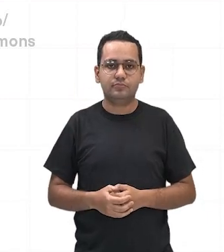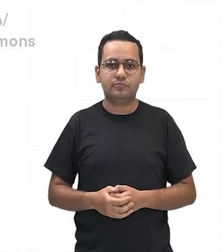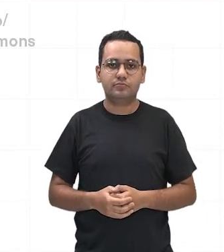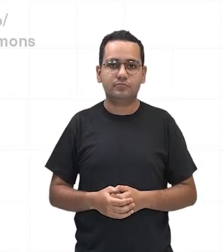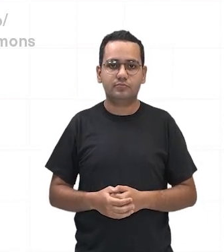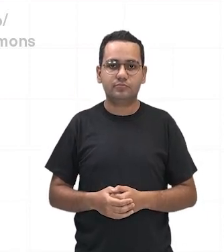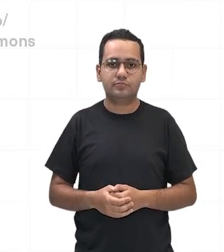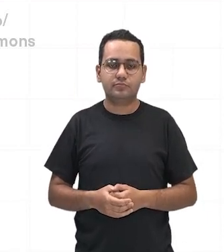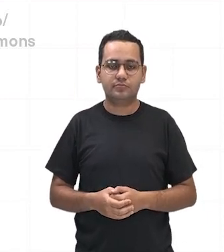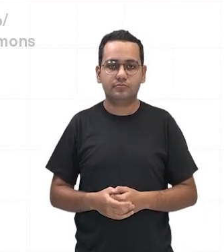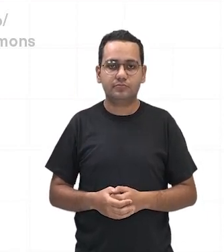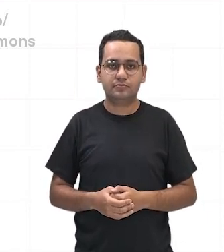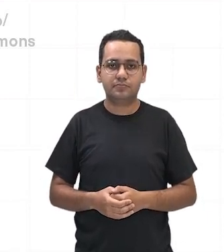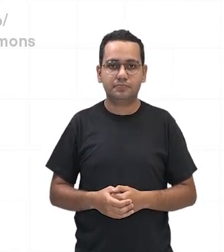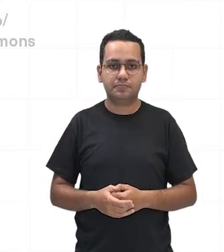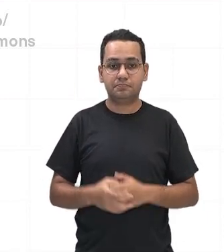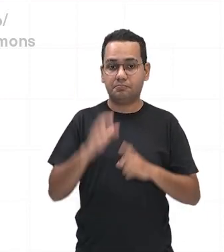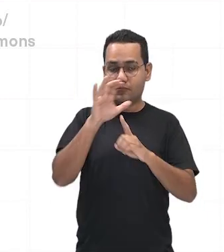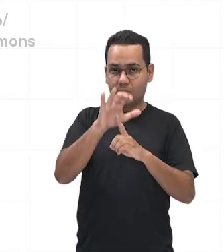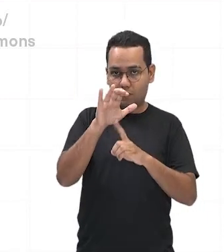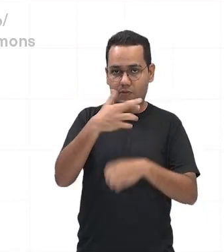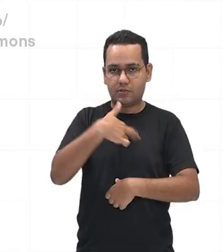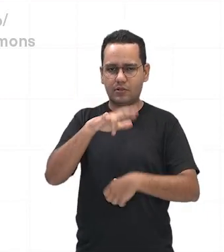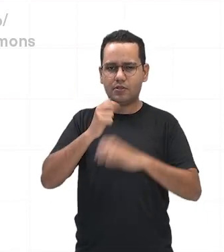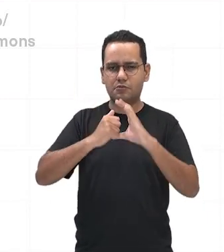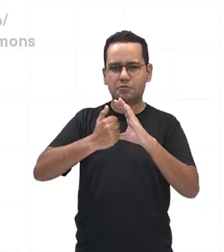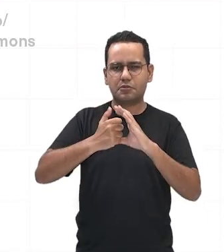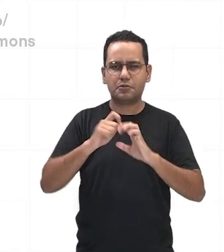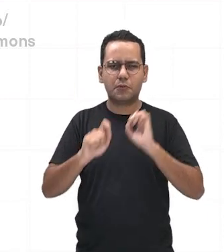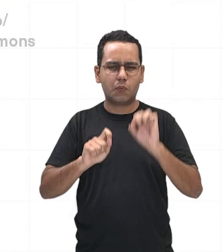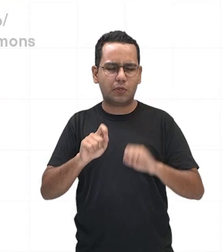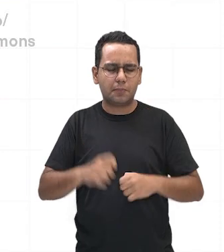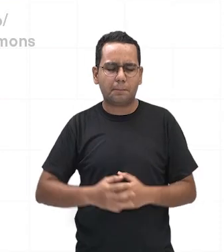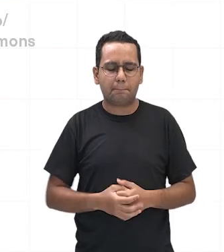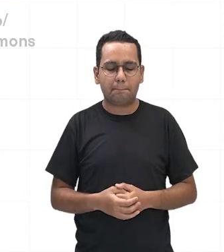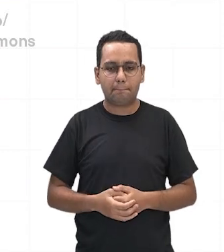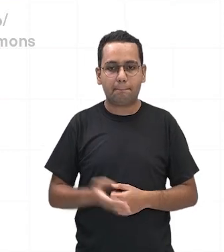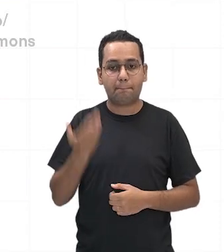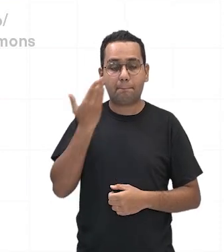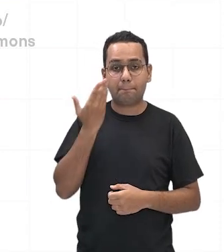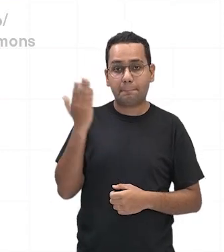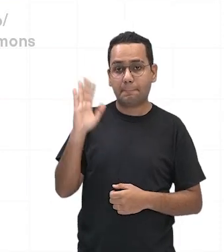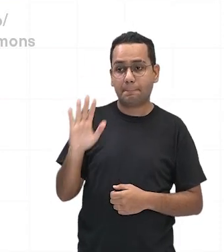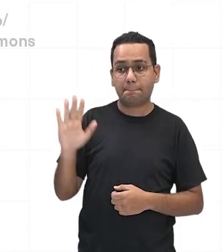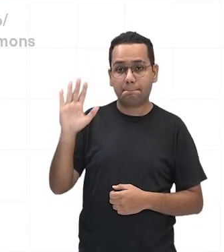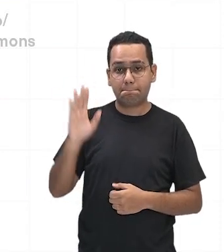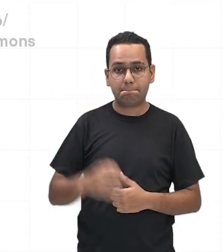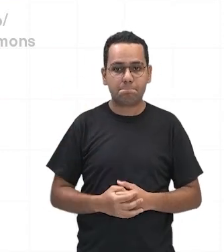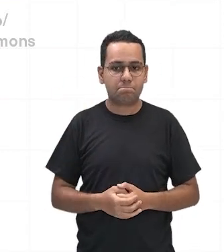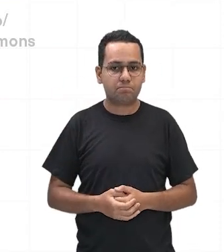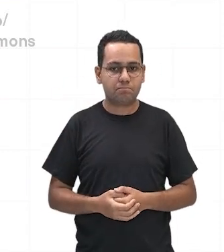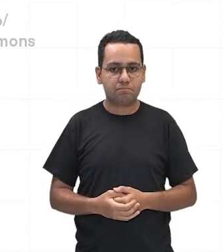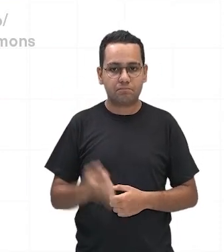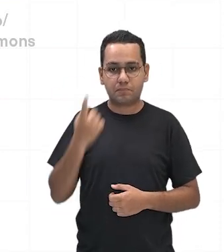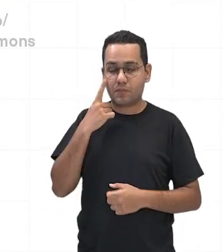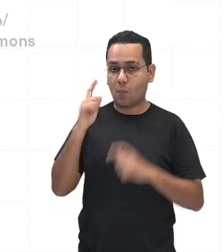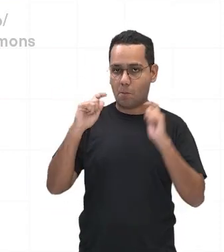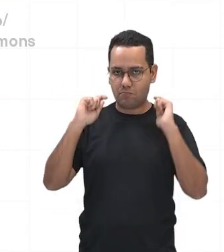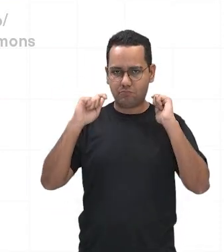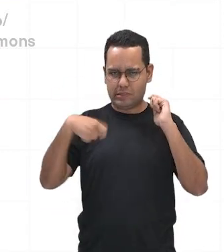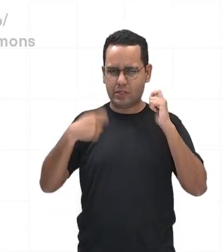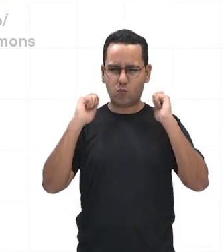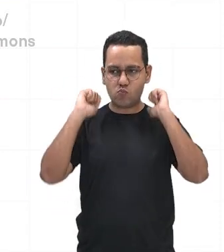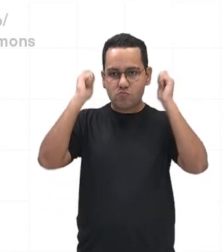então, da religião cristã. Observem aí, então, na tela de vocês, o quê? Os monges copistas,